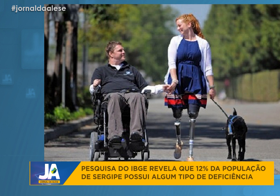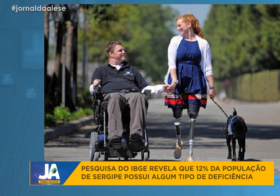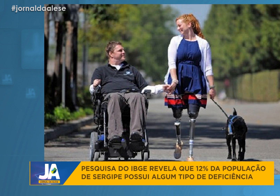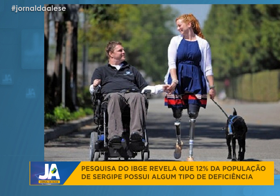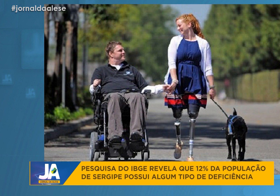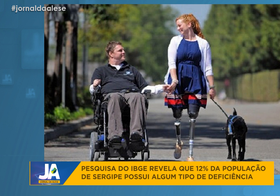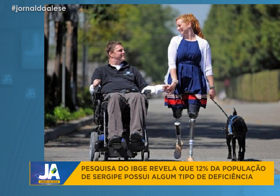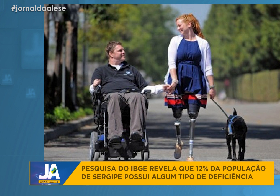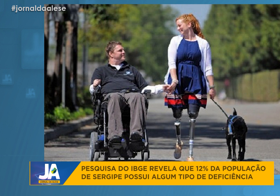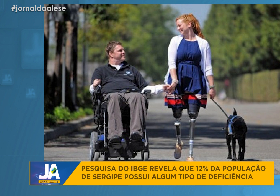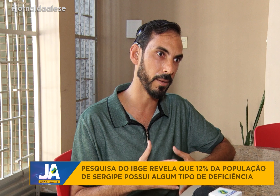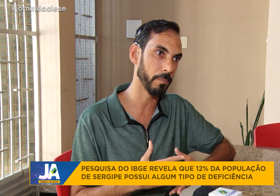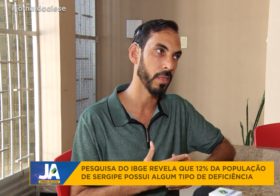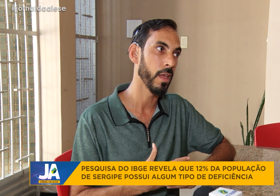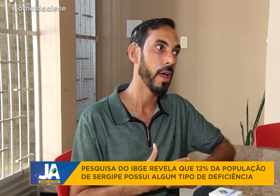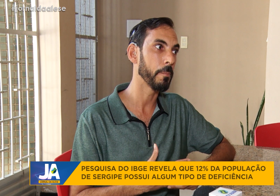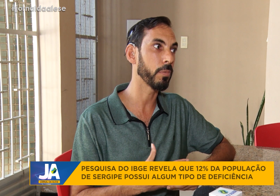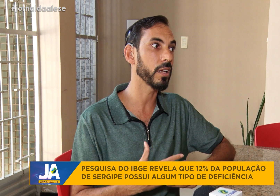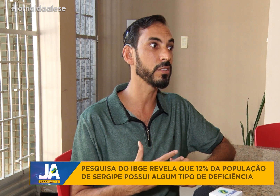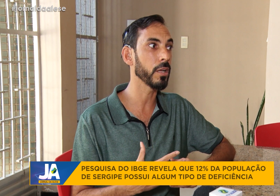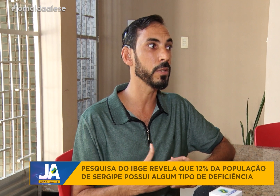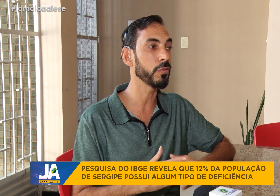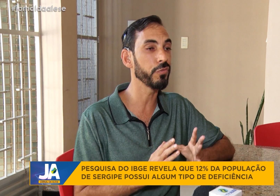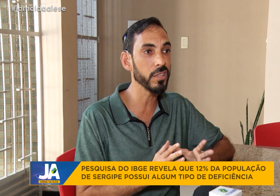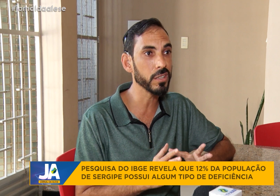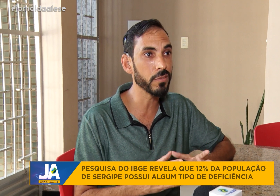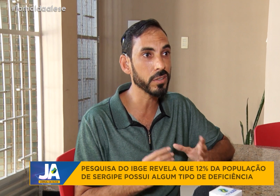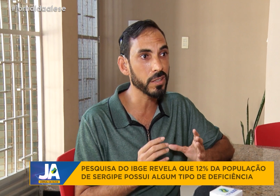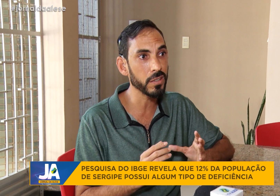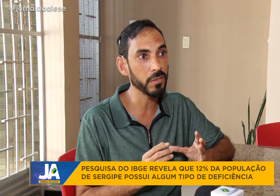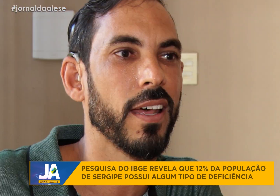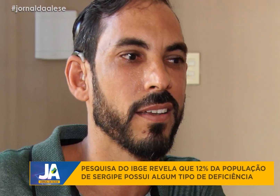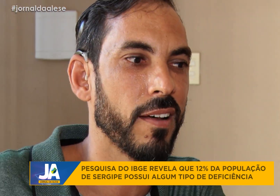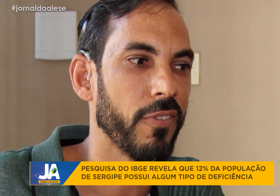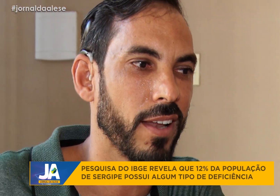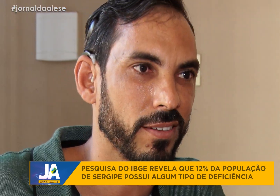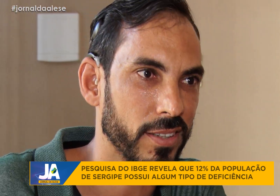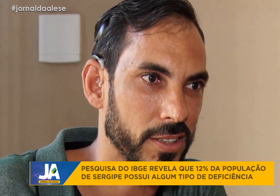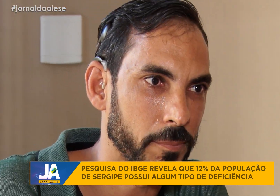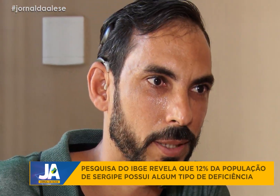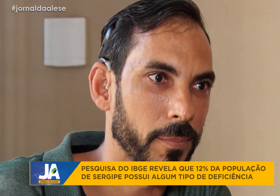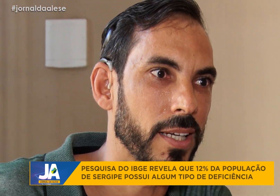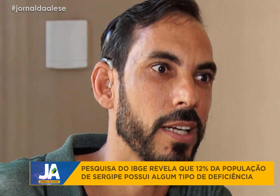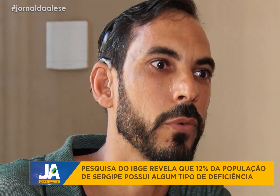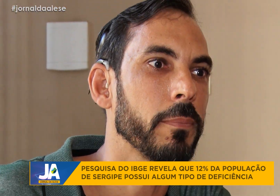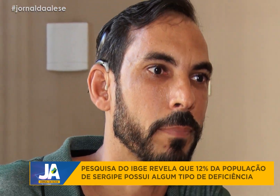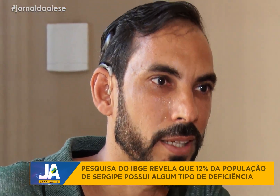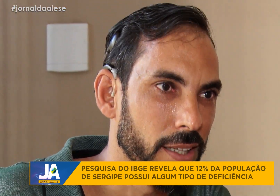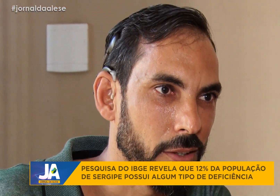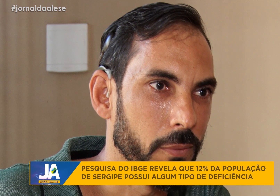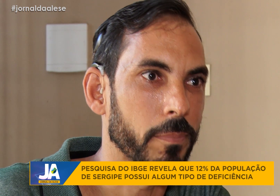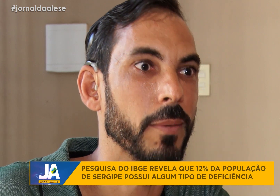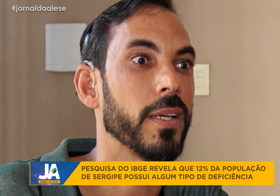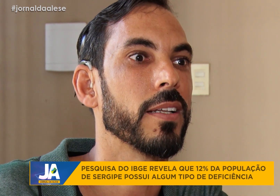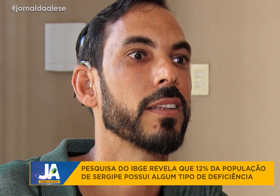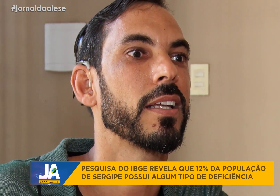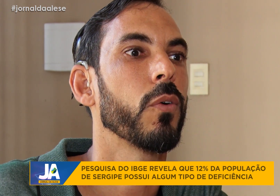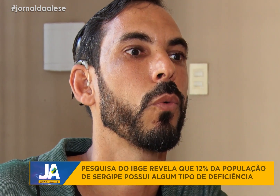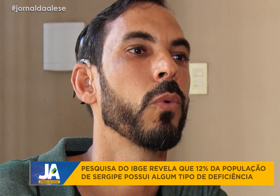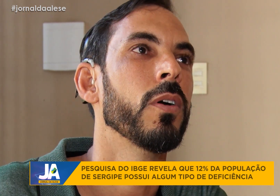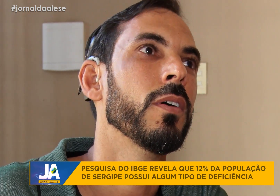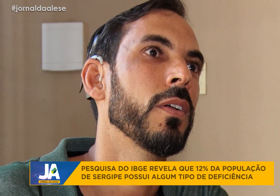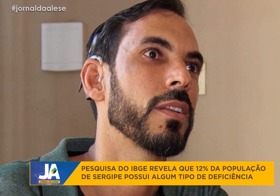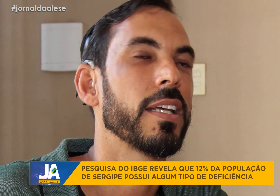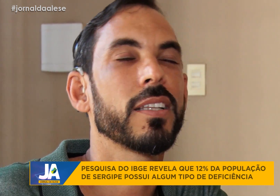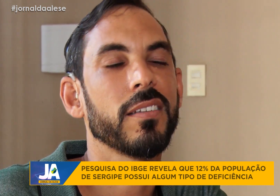pessoas com deficiência no estado possui ocupação profissional. Wagner é um deficiente auditivo, que utiliza um implante para